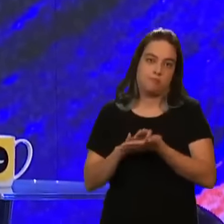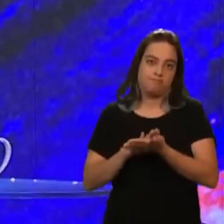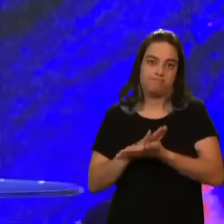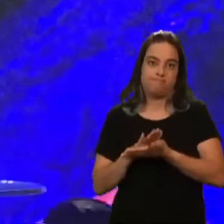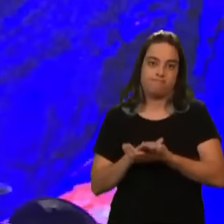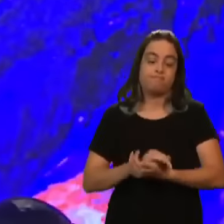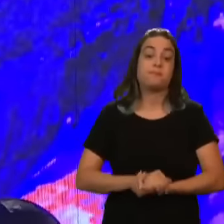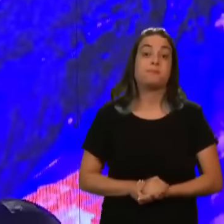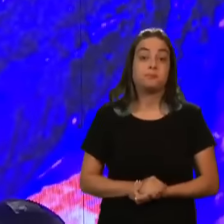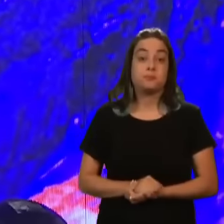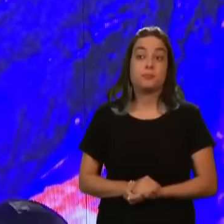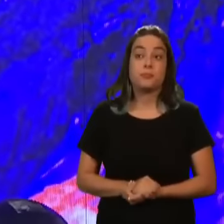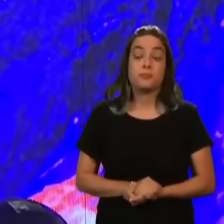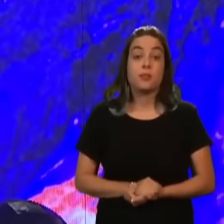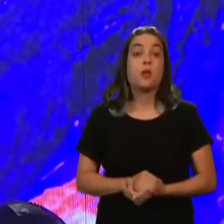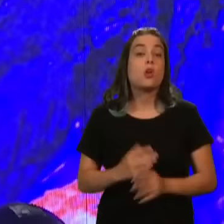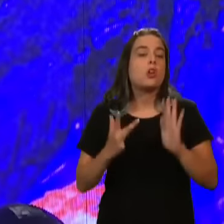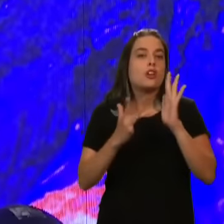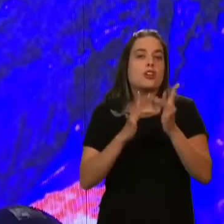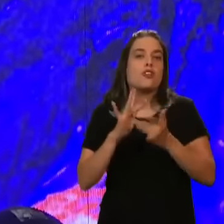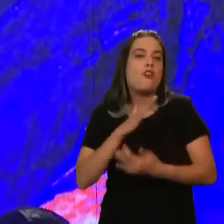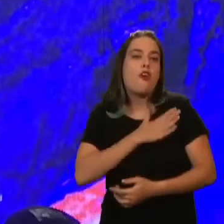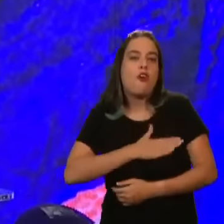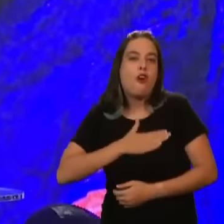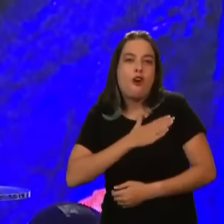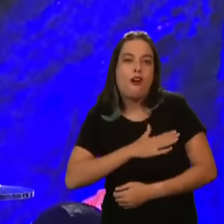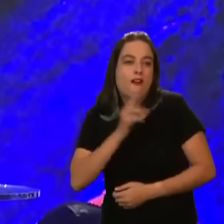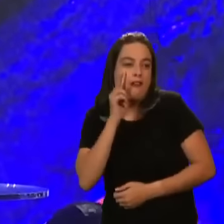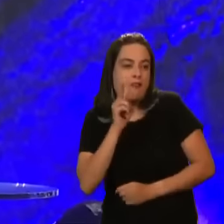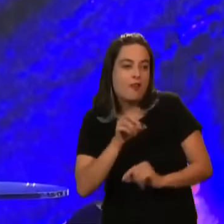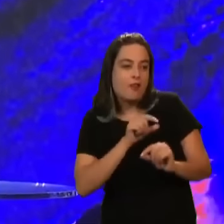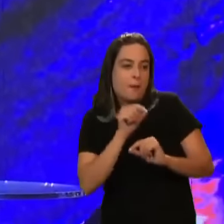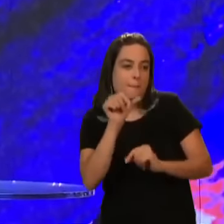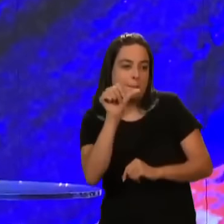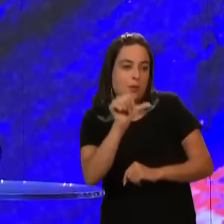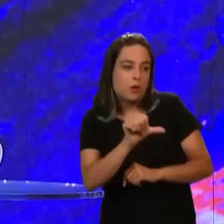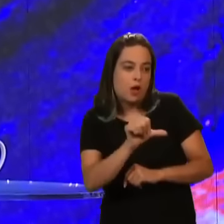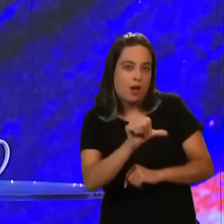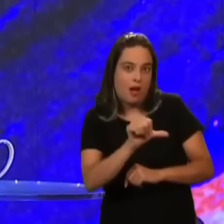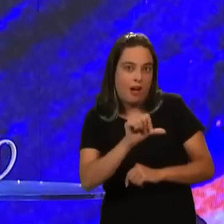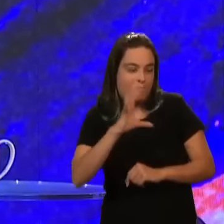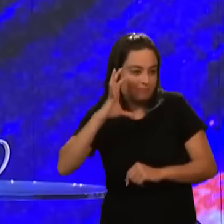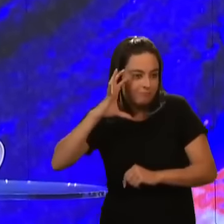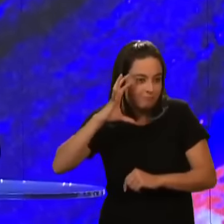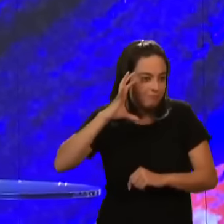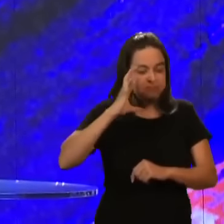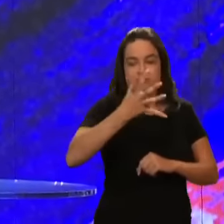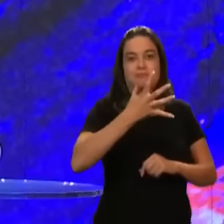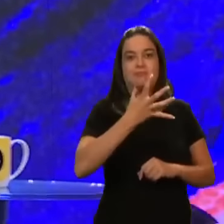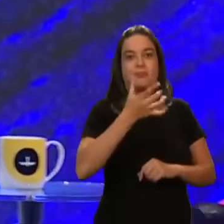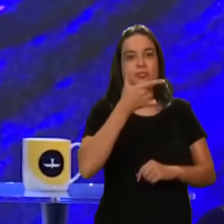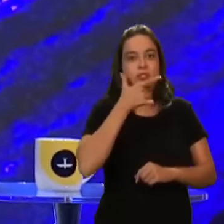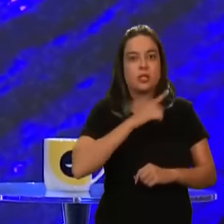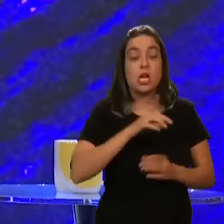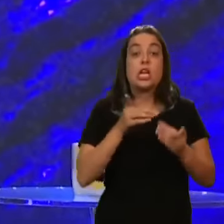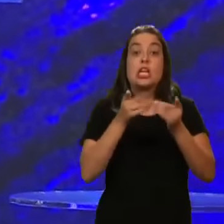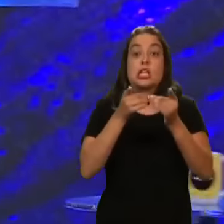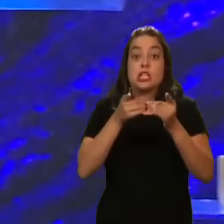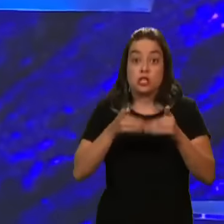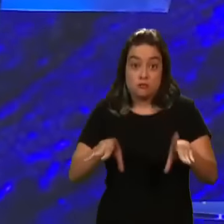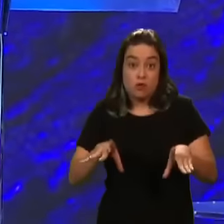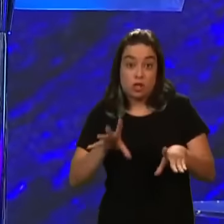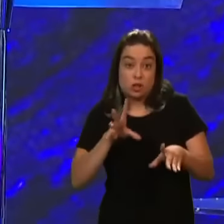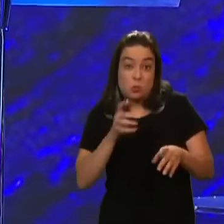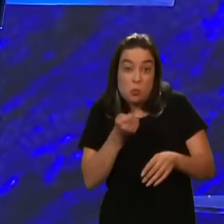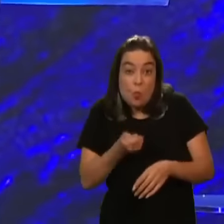Na verdade, Jesus gosta quando a coisa piora, porque aí só Ele pode resolver. O divórcio está certo, aí deixa eu